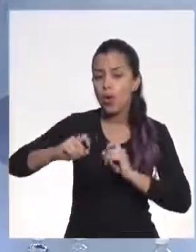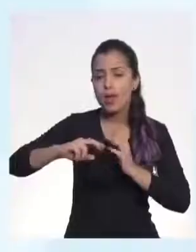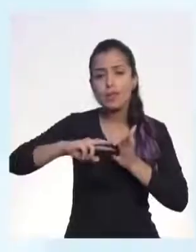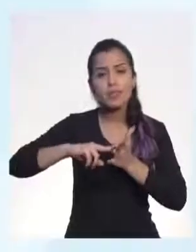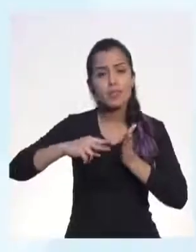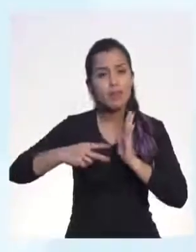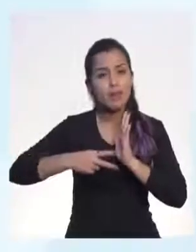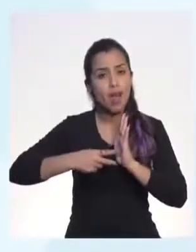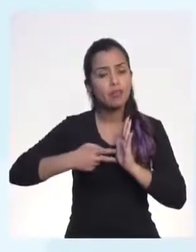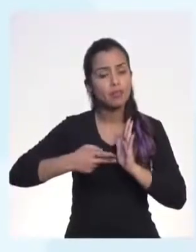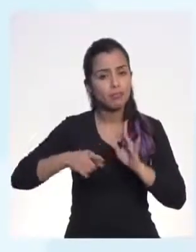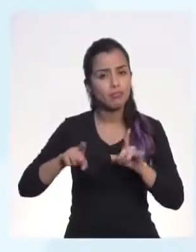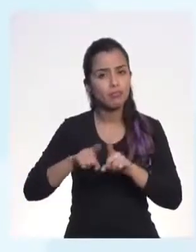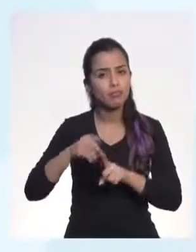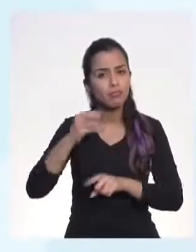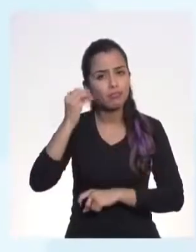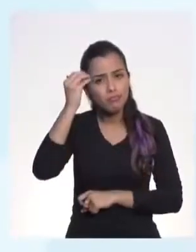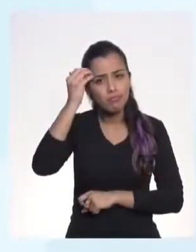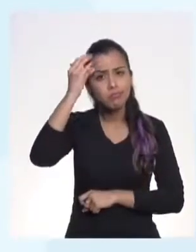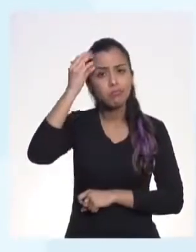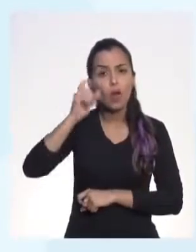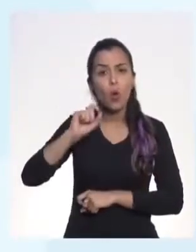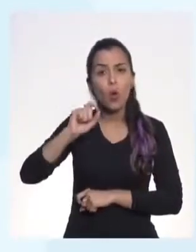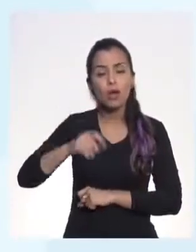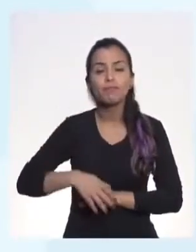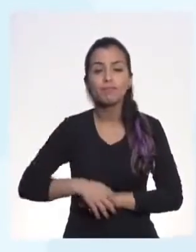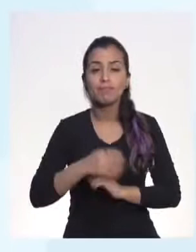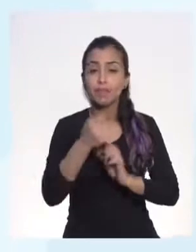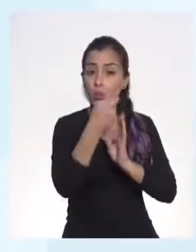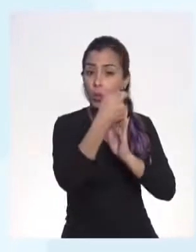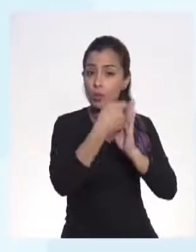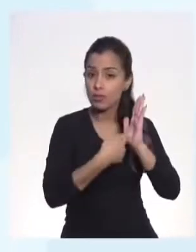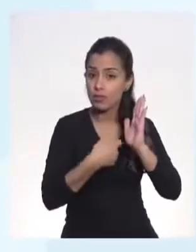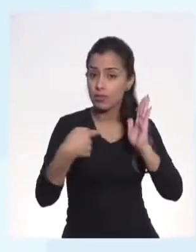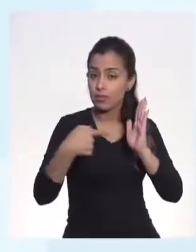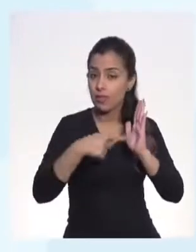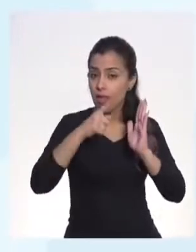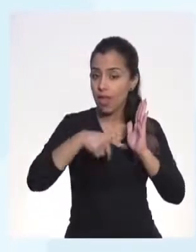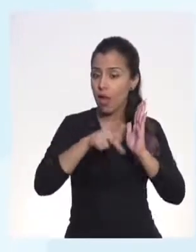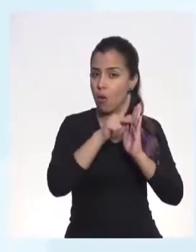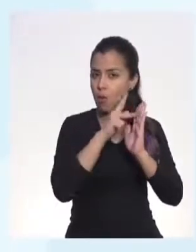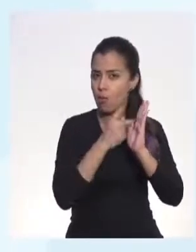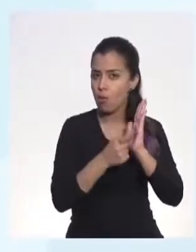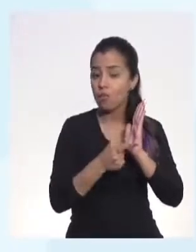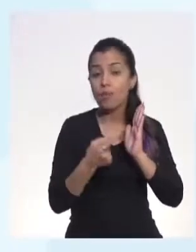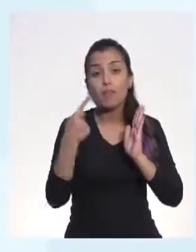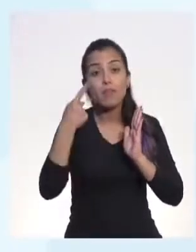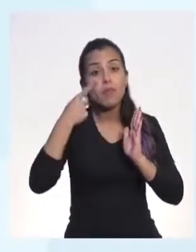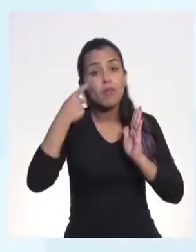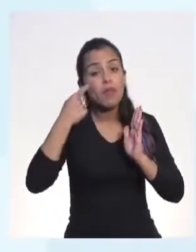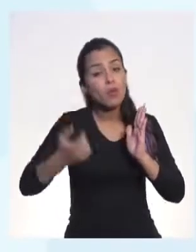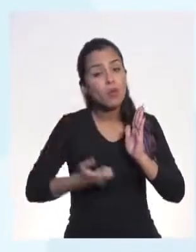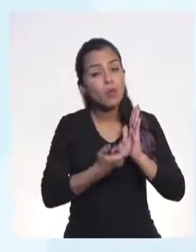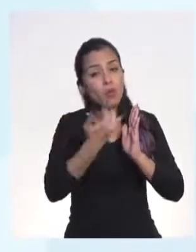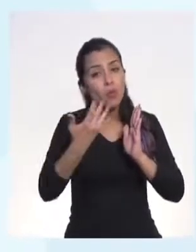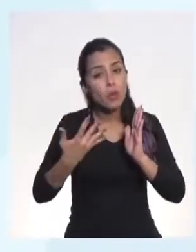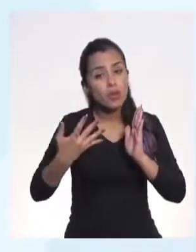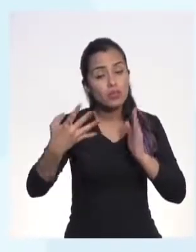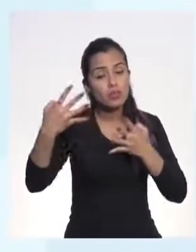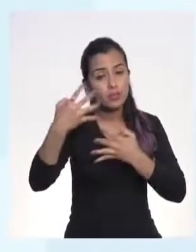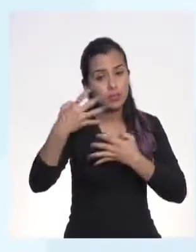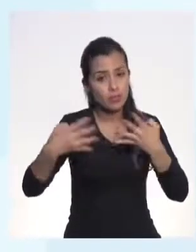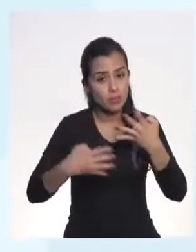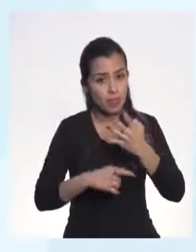significado o texto ou poema vamos identificar e registrar quantas estrofes e Quantos versos ele